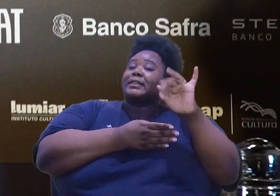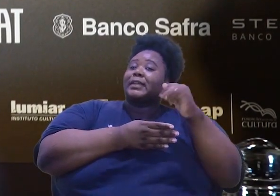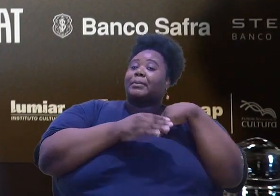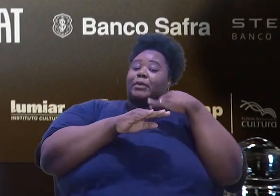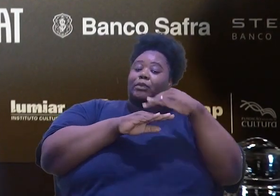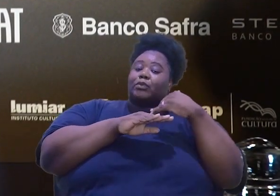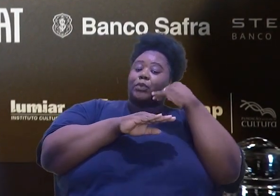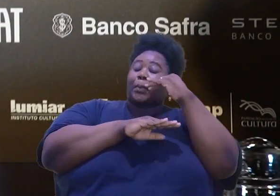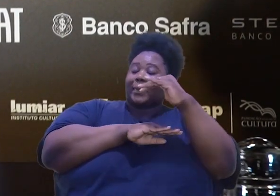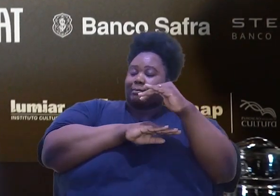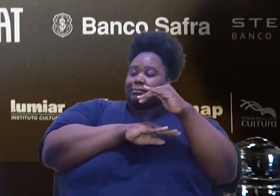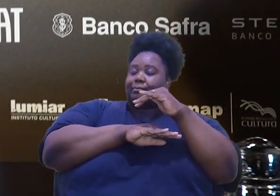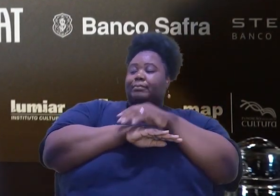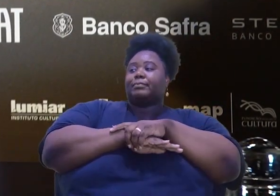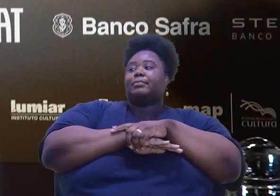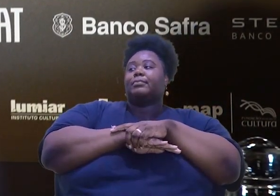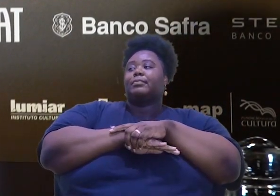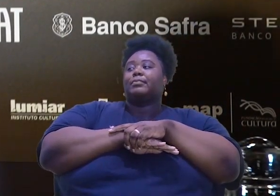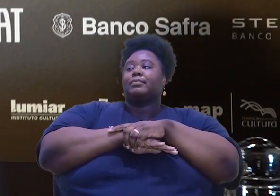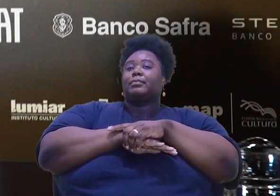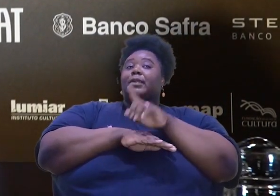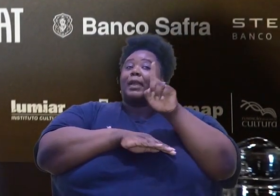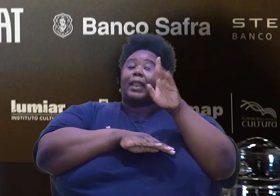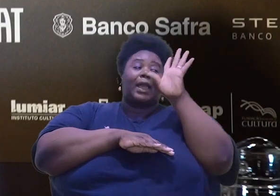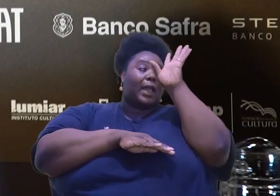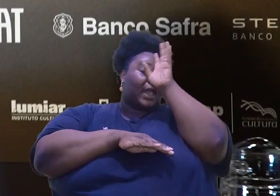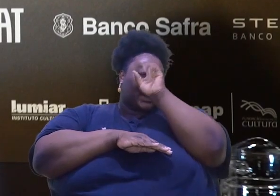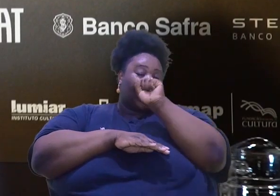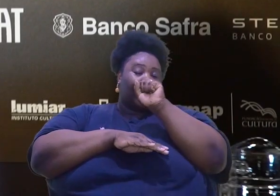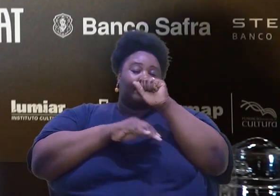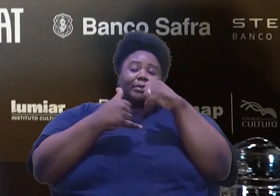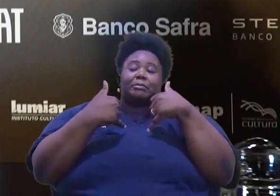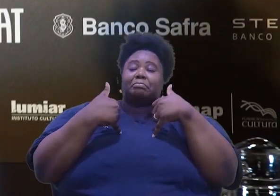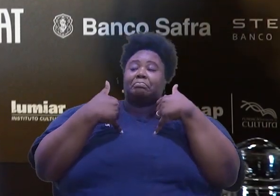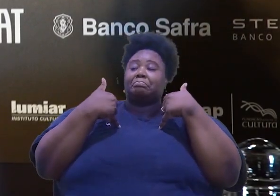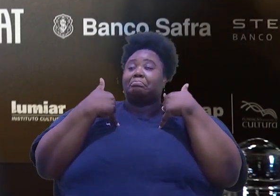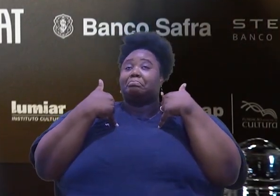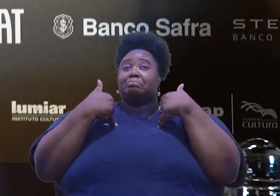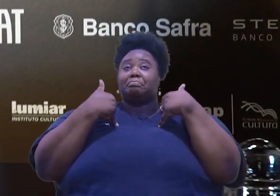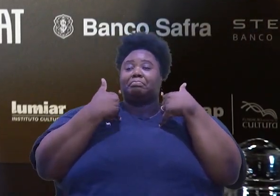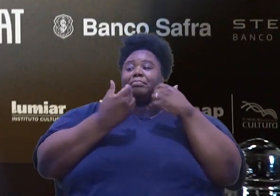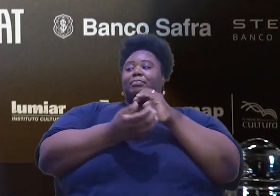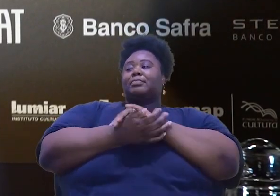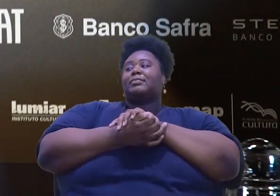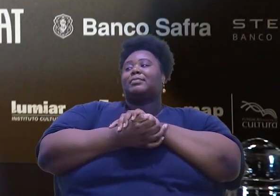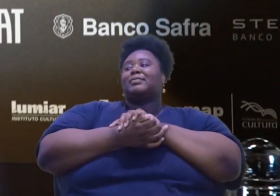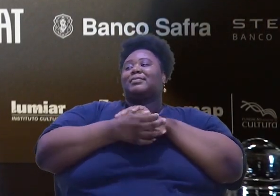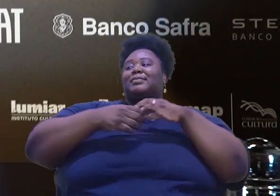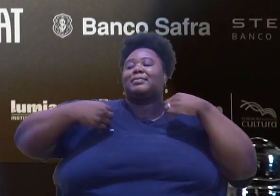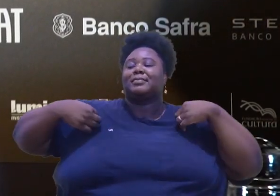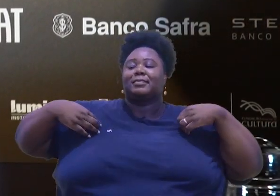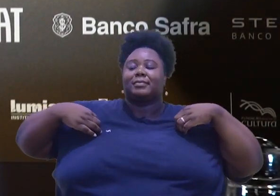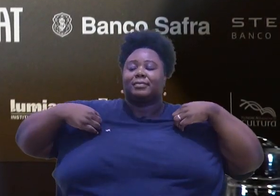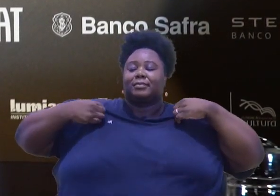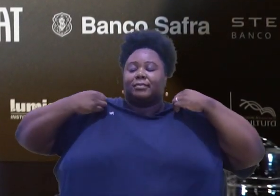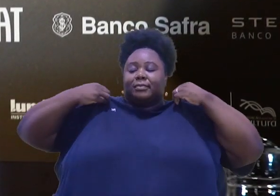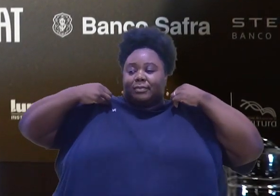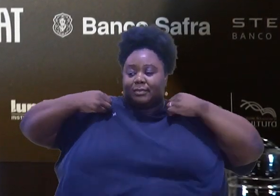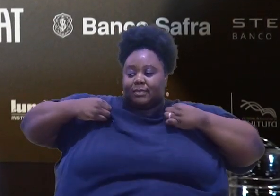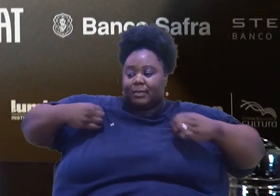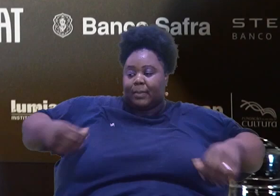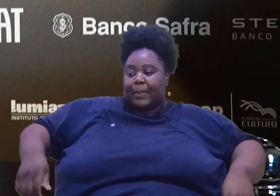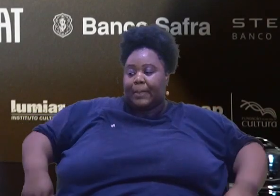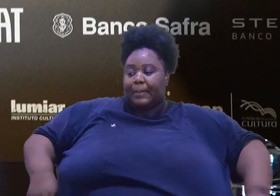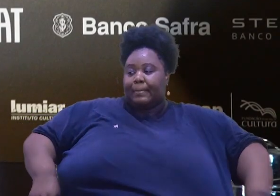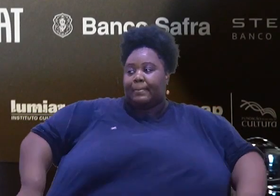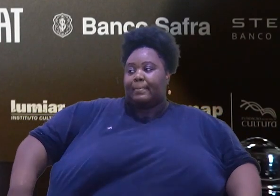de cima. Acho que foi dali que eu aprendi essa mitideza. E aí fui para o